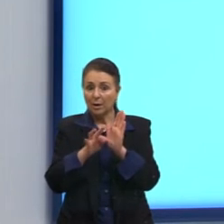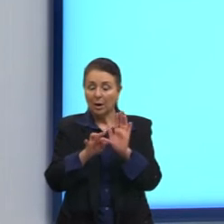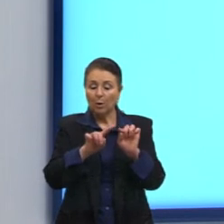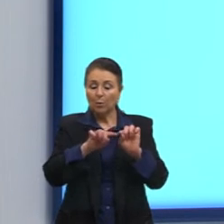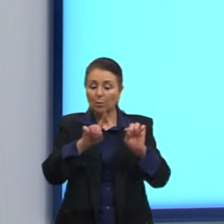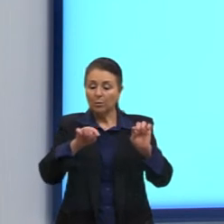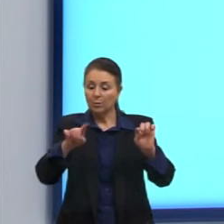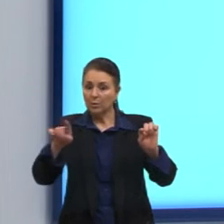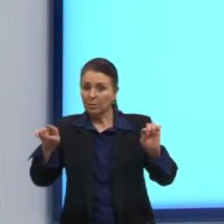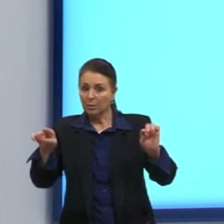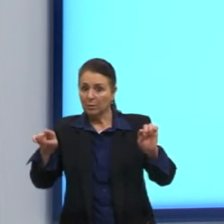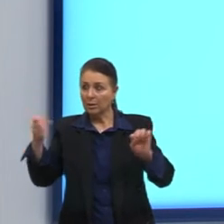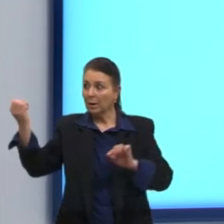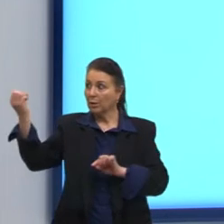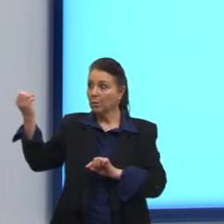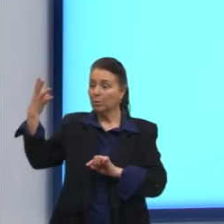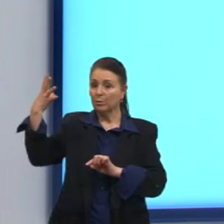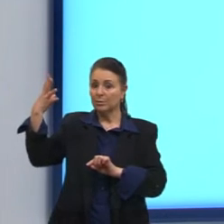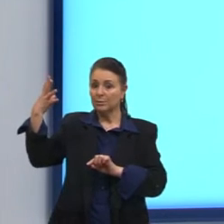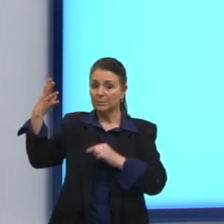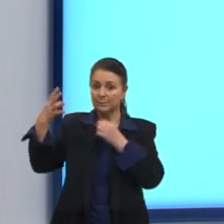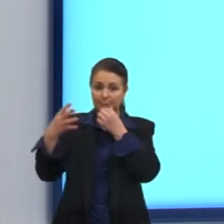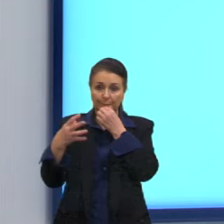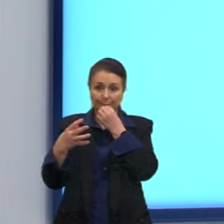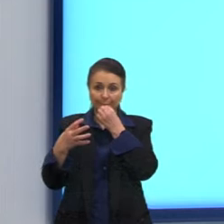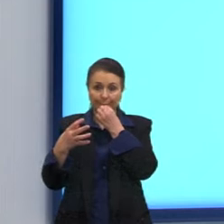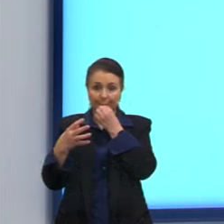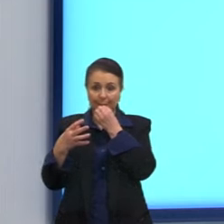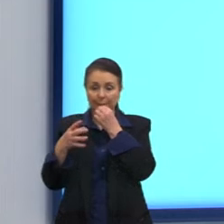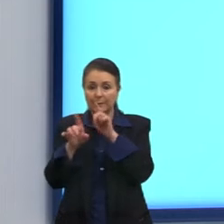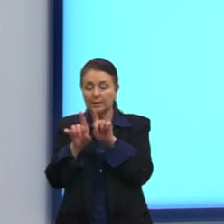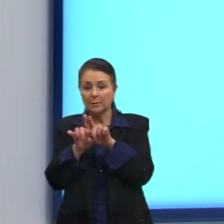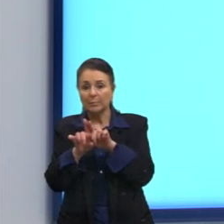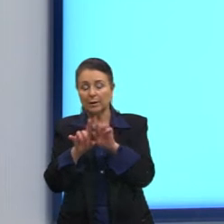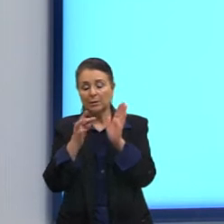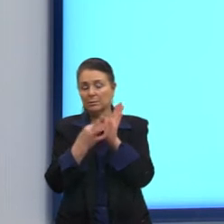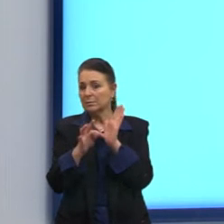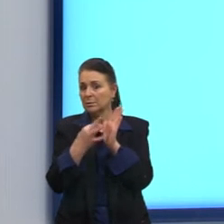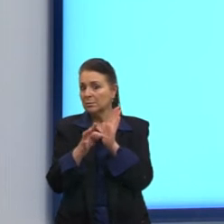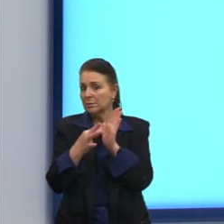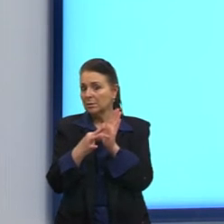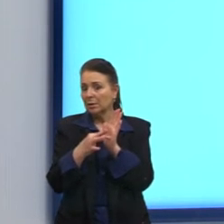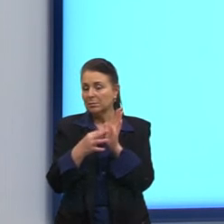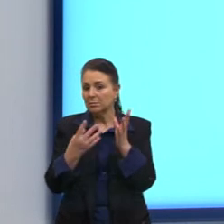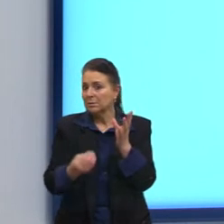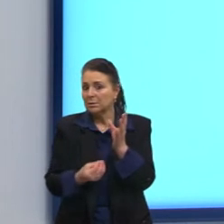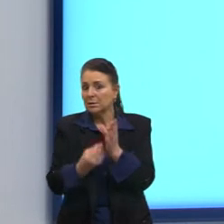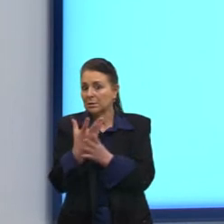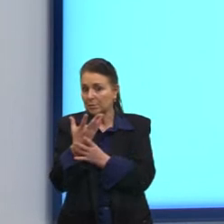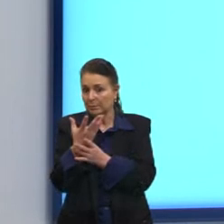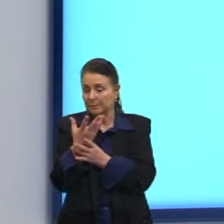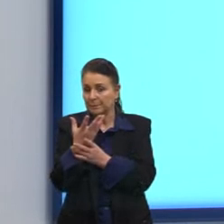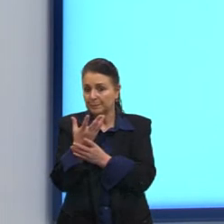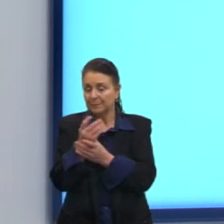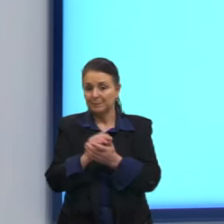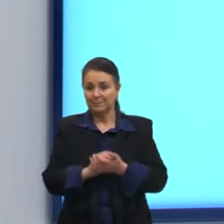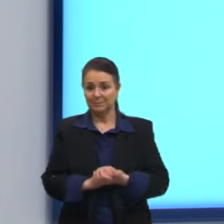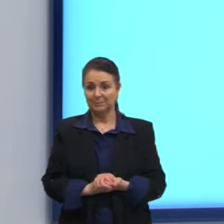a luz, né? E sobre as teorias, né, presentes e relacionadas a ela.